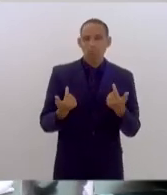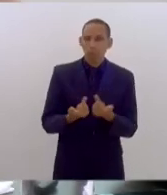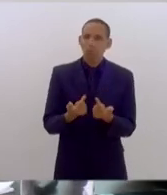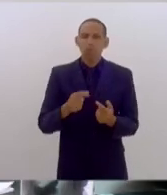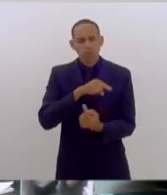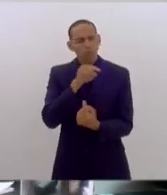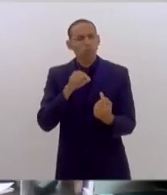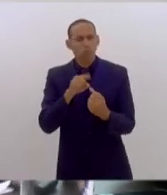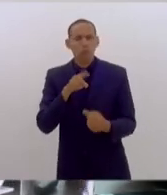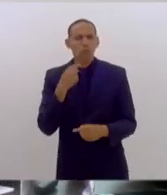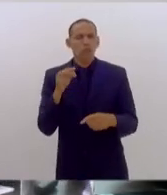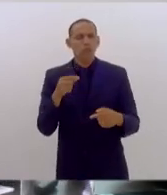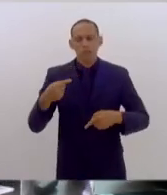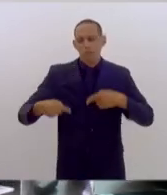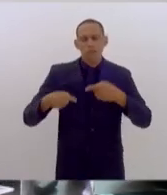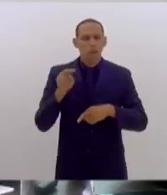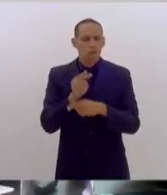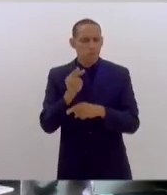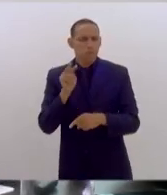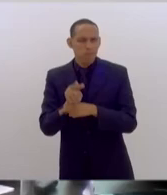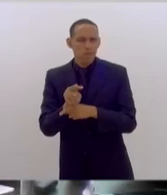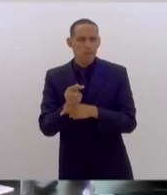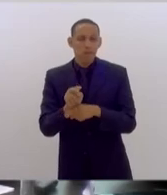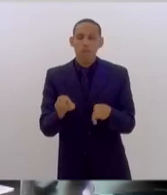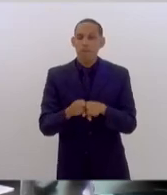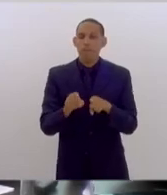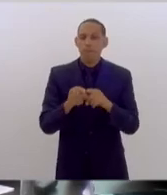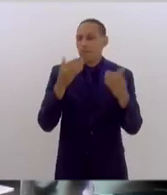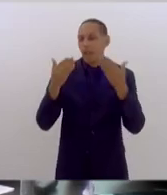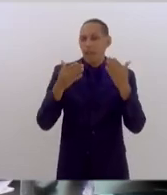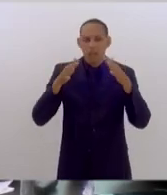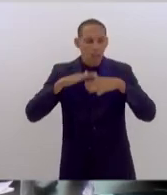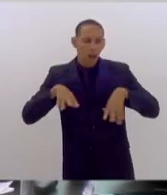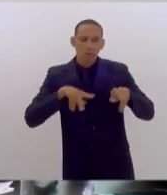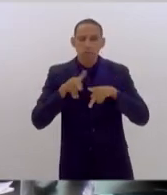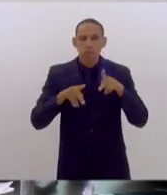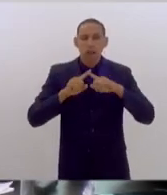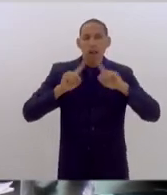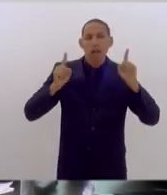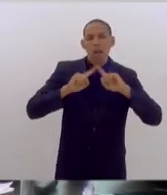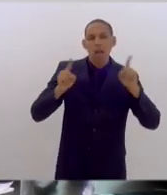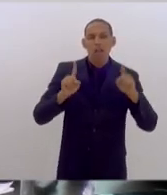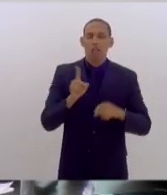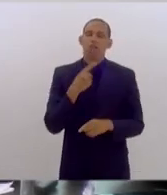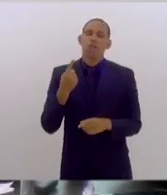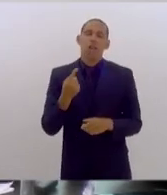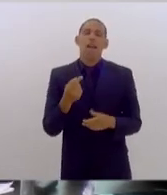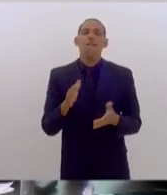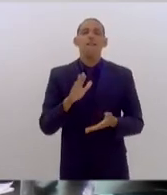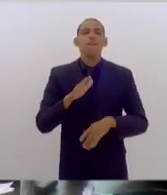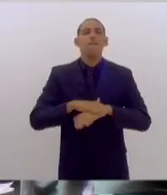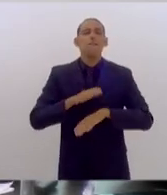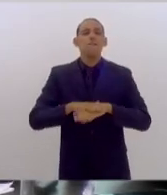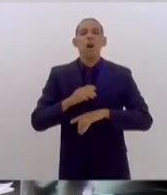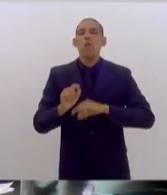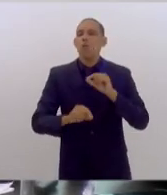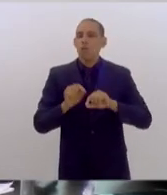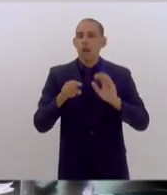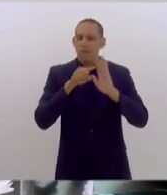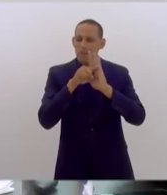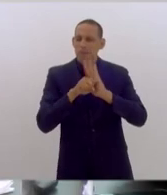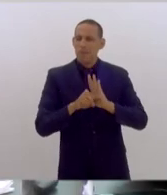a fiscalização de política de serviços públicos e atendendo a sucessivos clamores da população julgou necessário adotar o seu principal instrumento